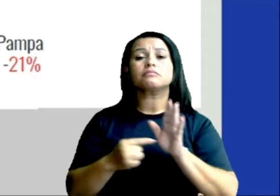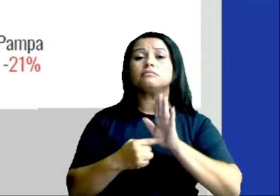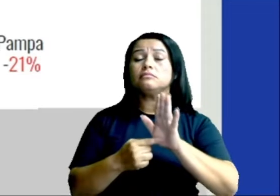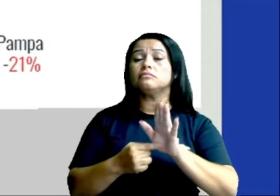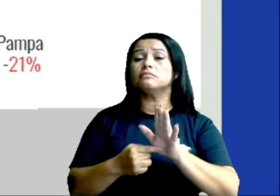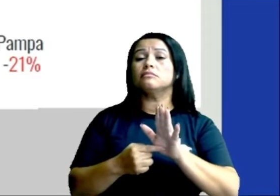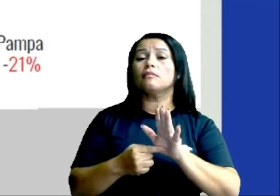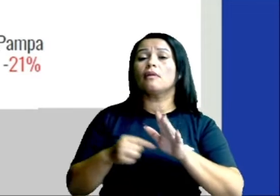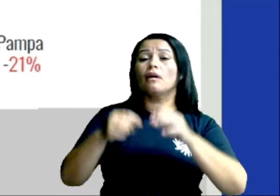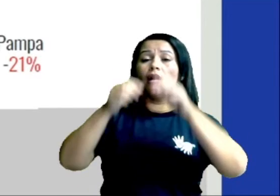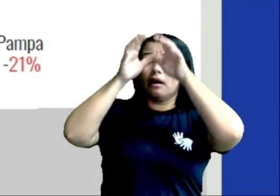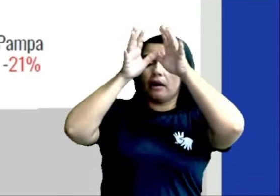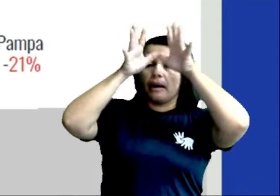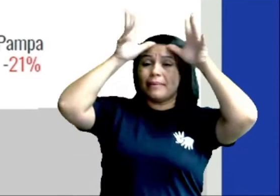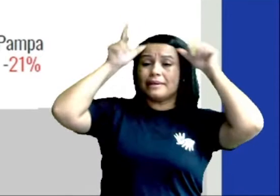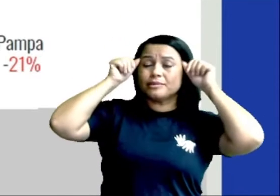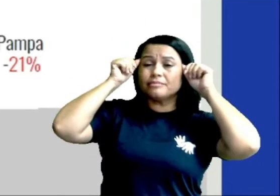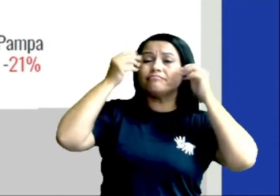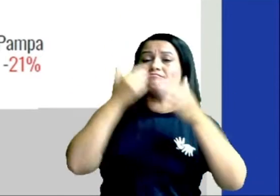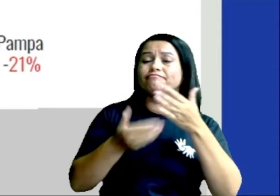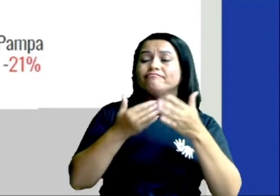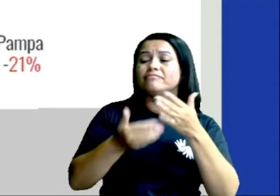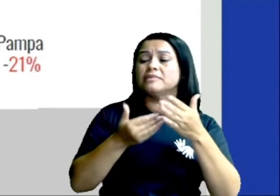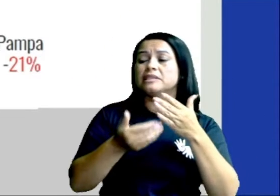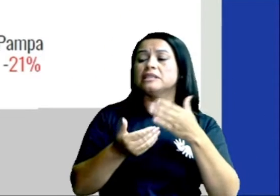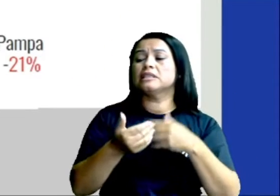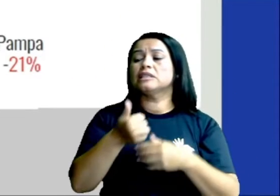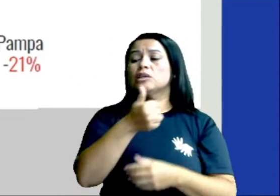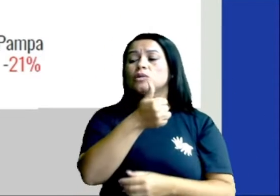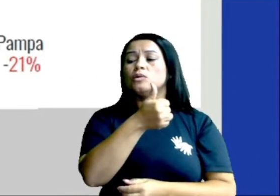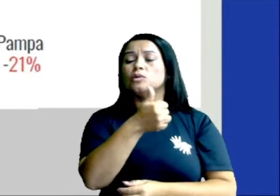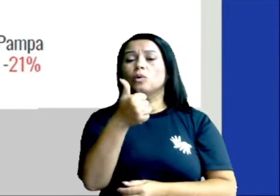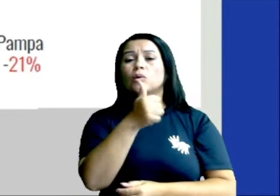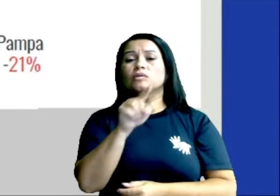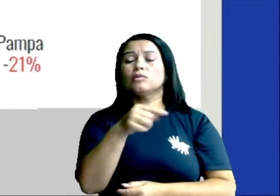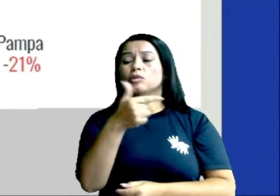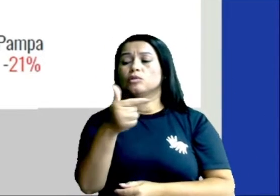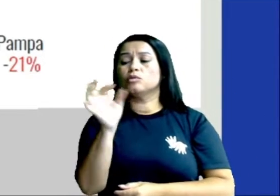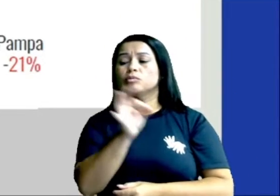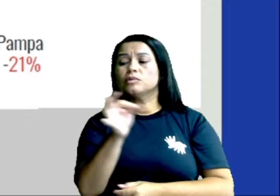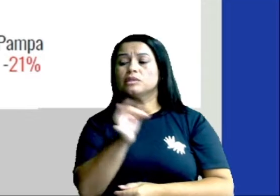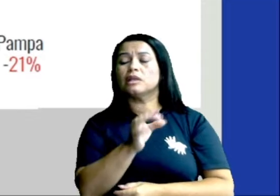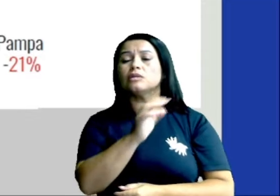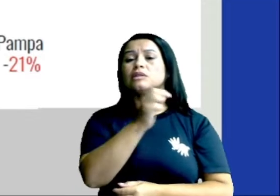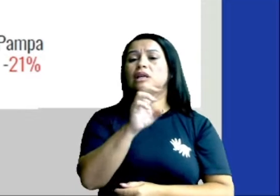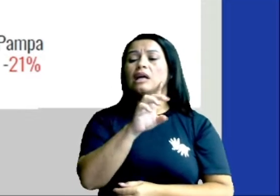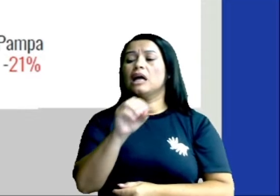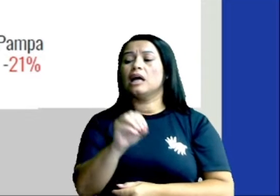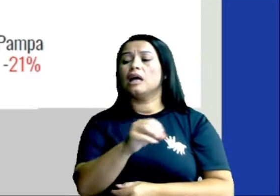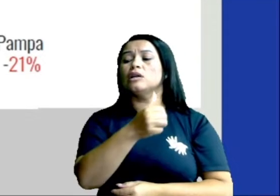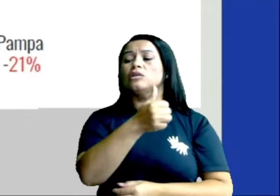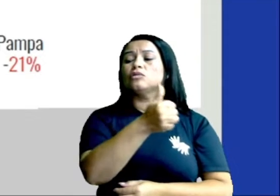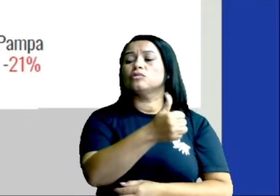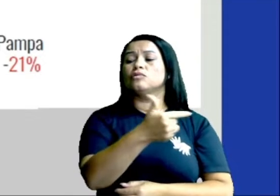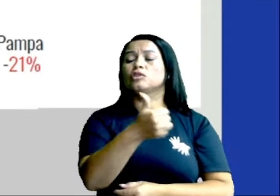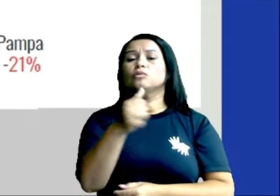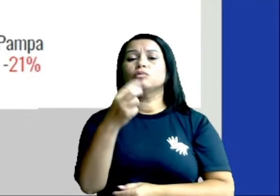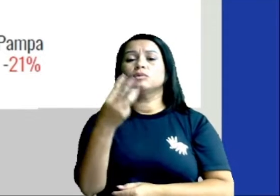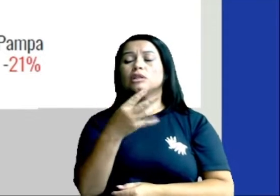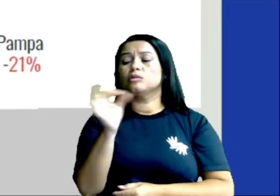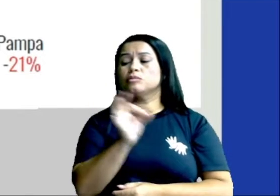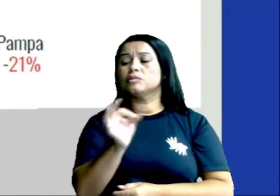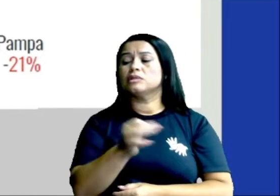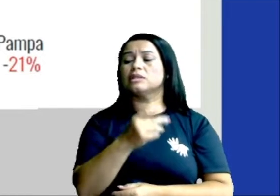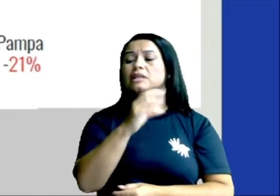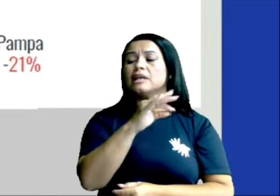perdeu cerca de 11% de sua área, o Cerrado cerca de 21%, o Pantanal cerca de 12%, a Caatinga 10%, a